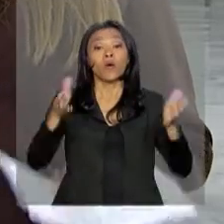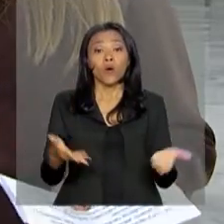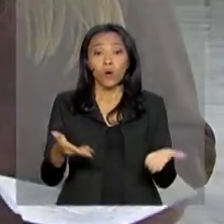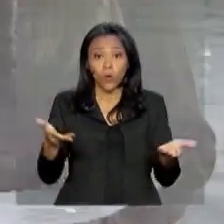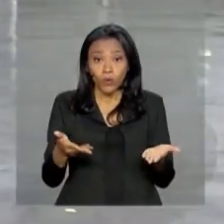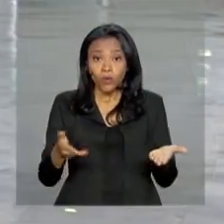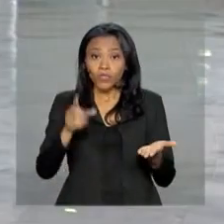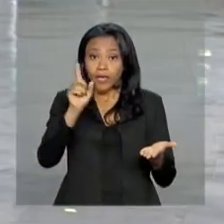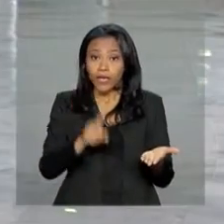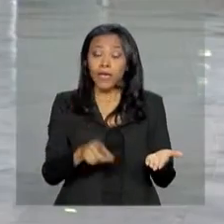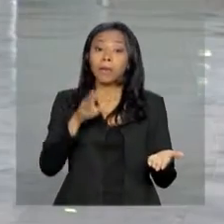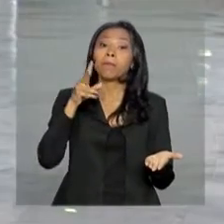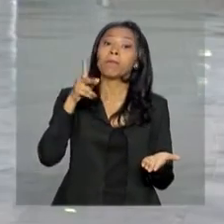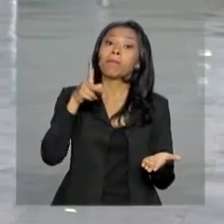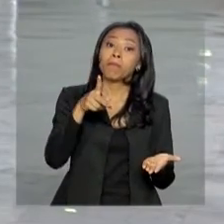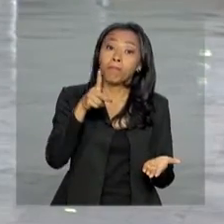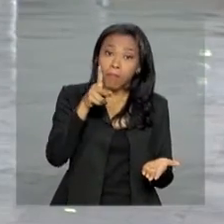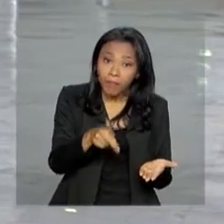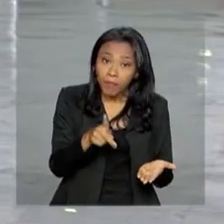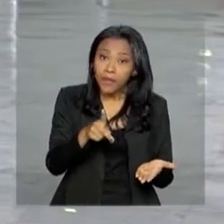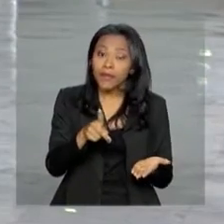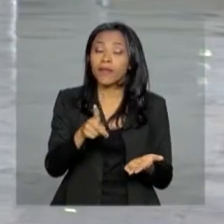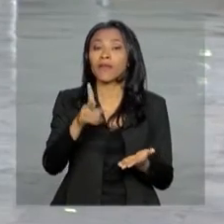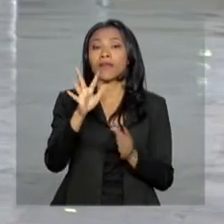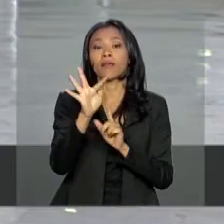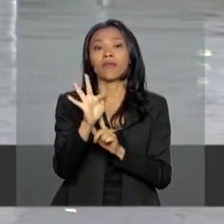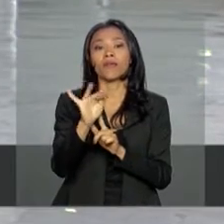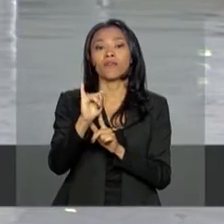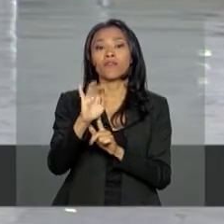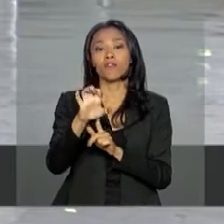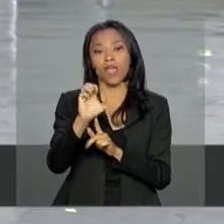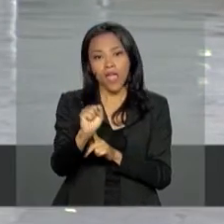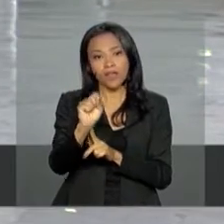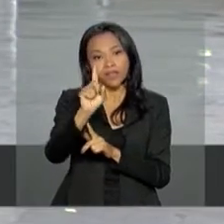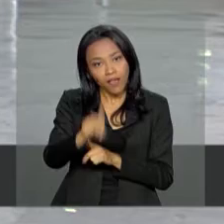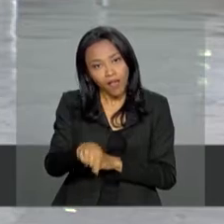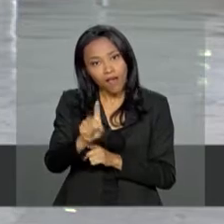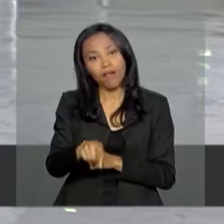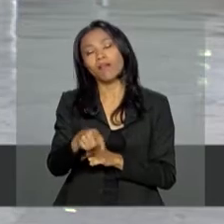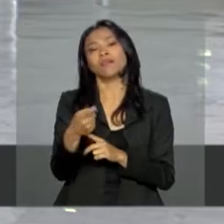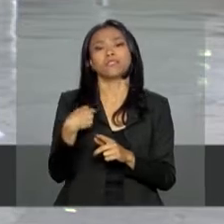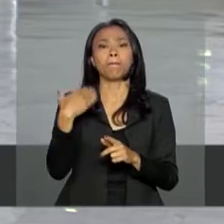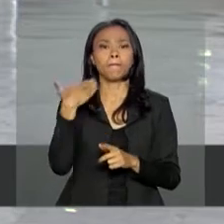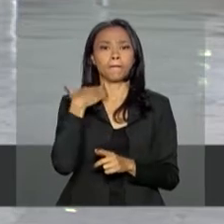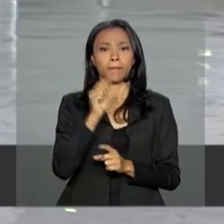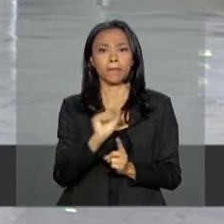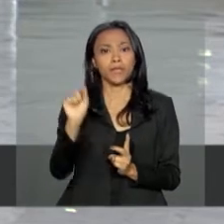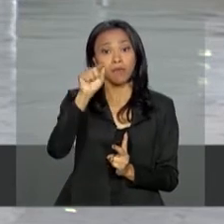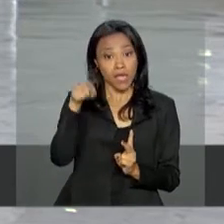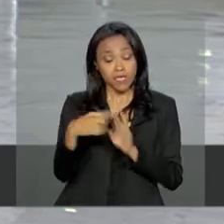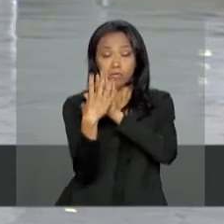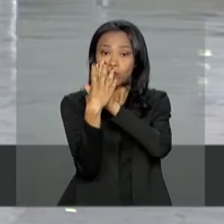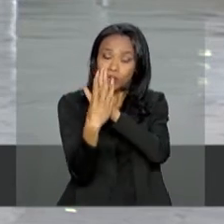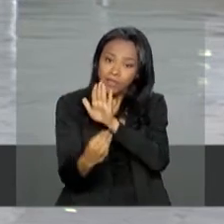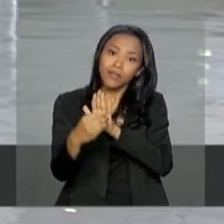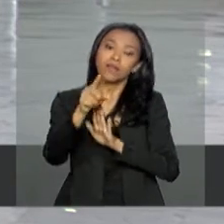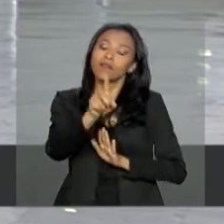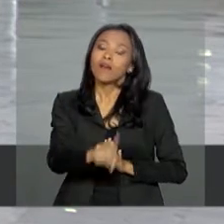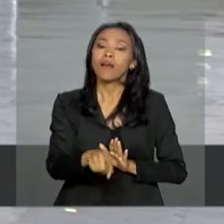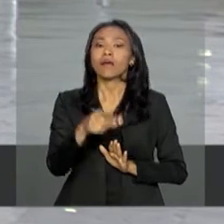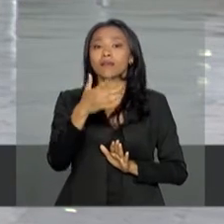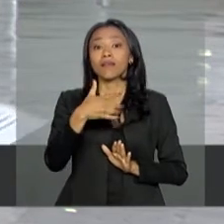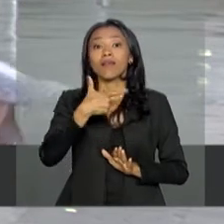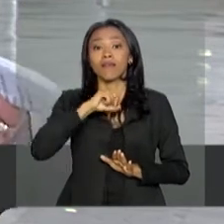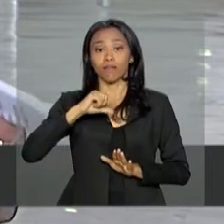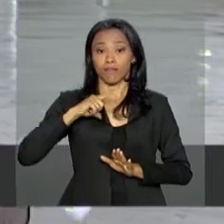pfl que é uma modalidade de financiamento estudantil operado por bancos esse modelo atende candidatos com renda